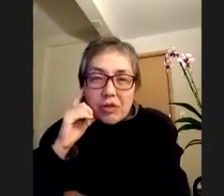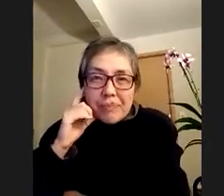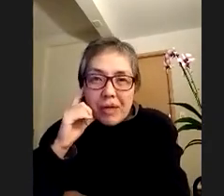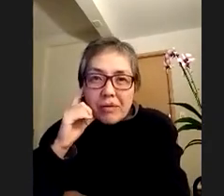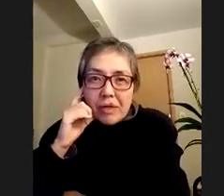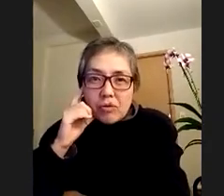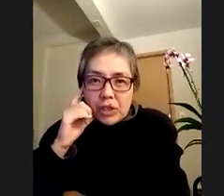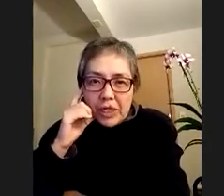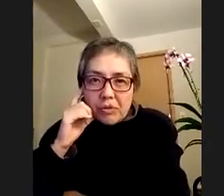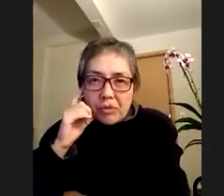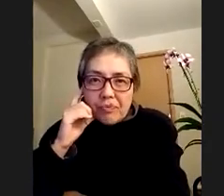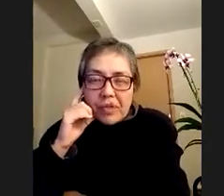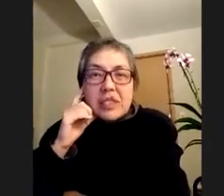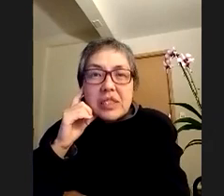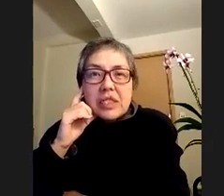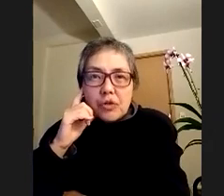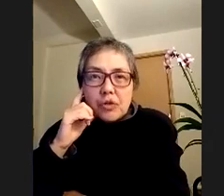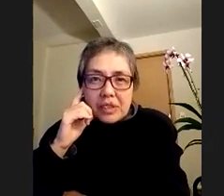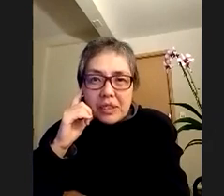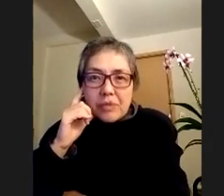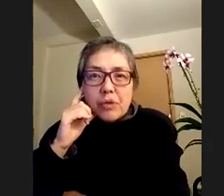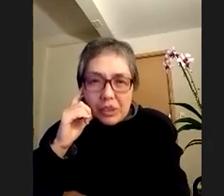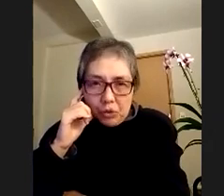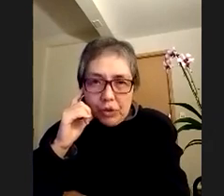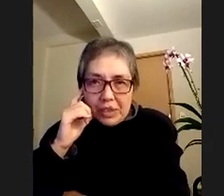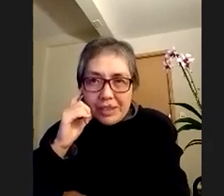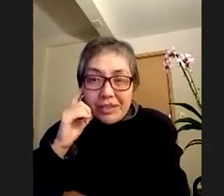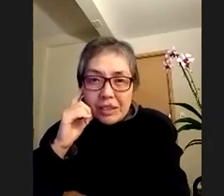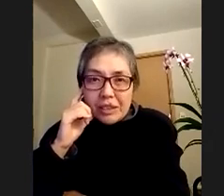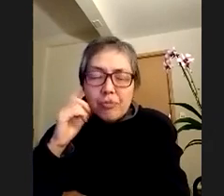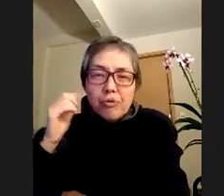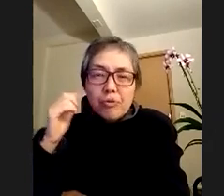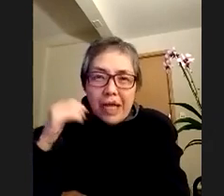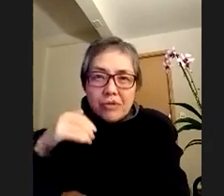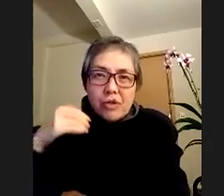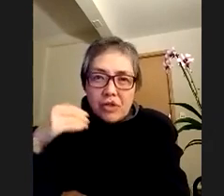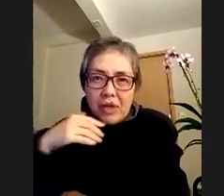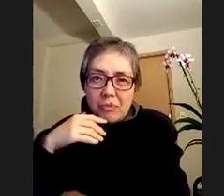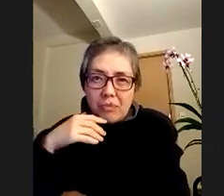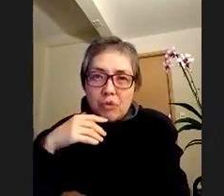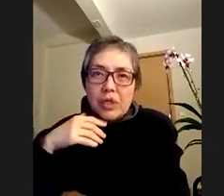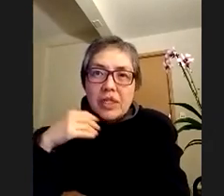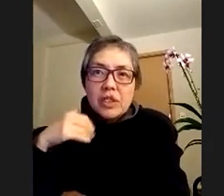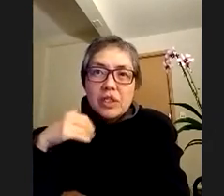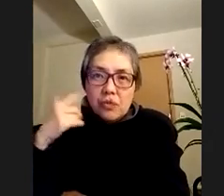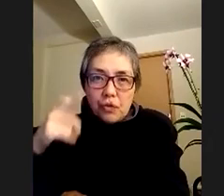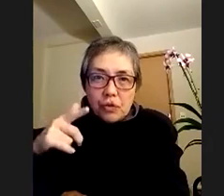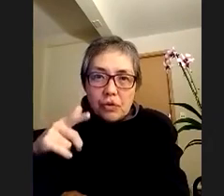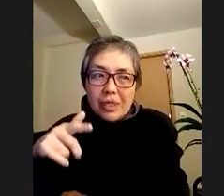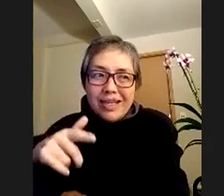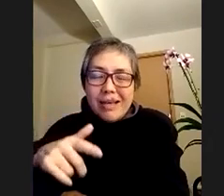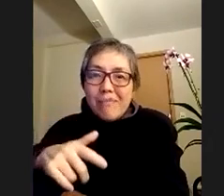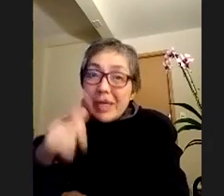que o capital tem um jeito de distorcer muitas coisas. Então, assim, se por um lado nós tivemos um grande